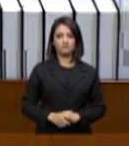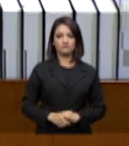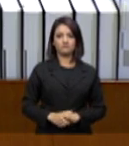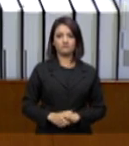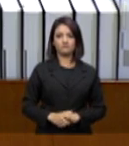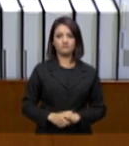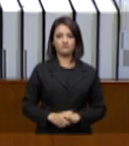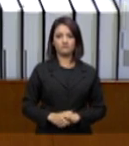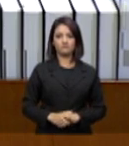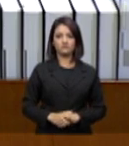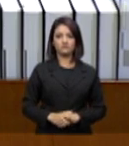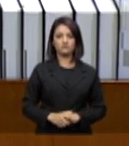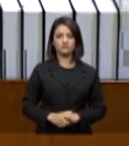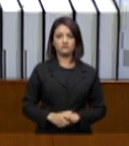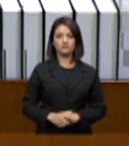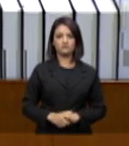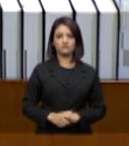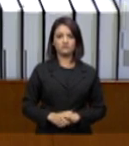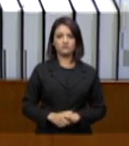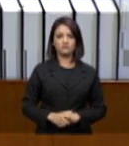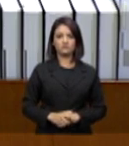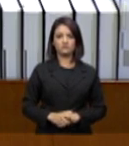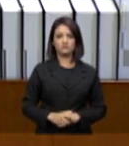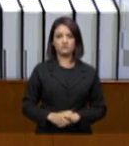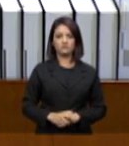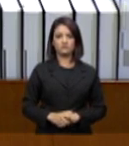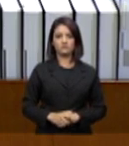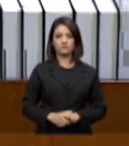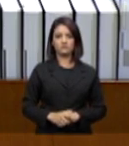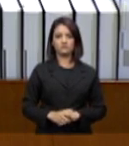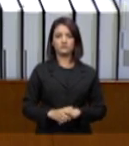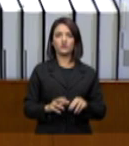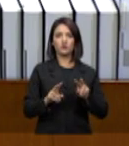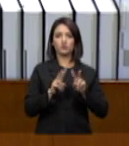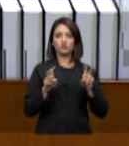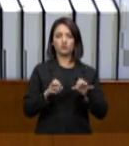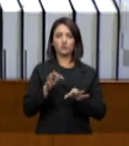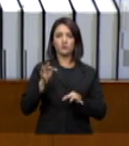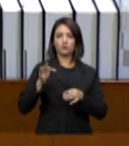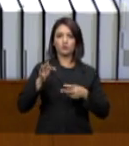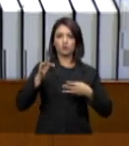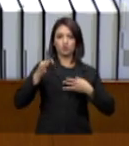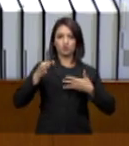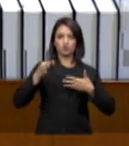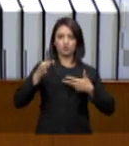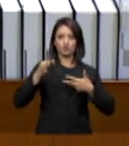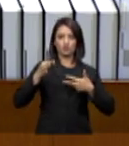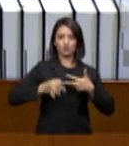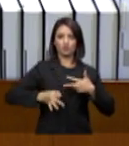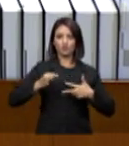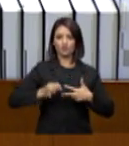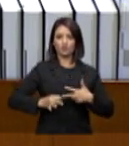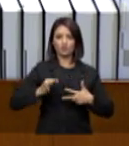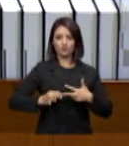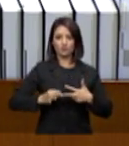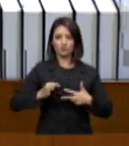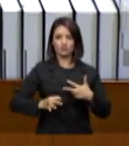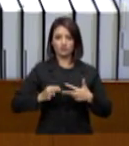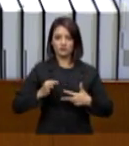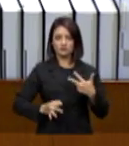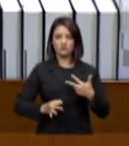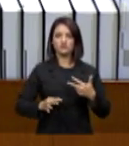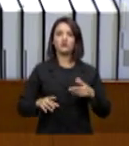e aí e a respeito do poder judiciário brasileiro e a pandemia